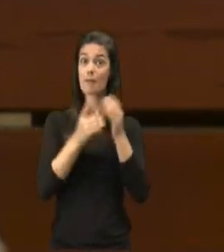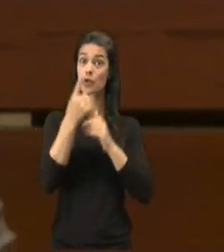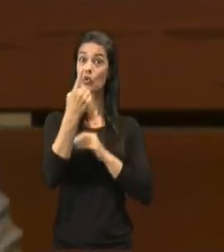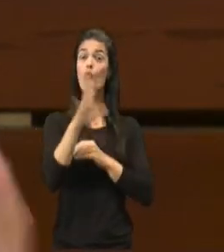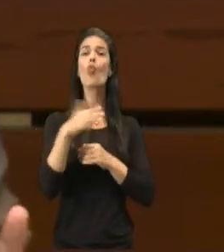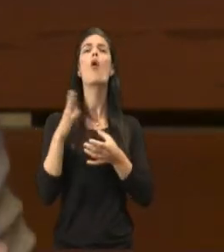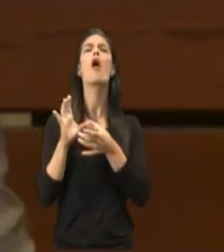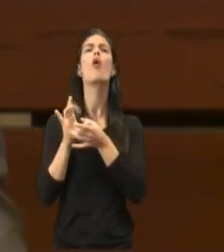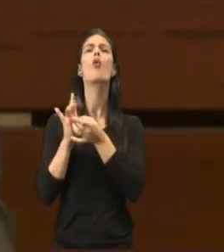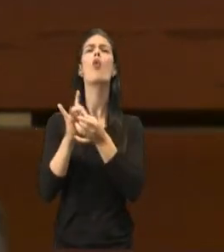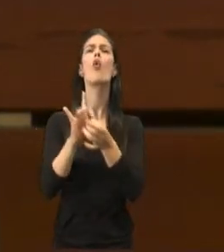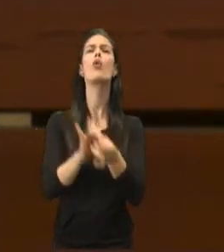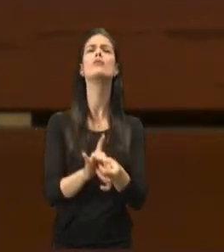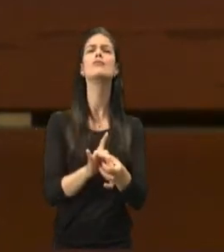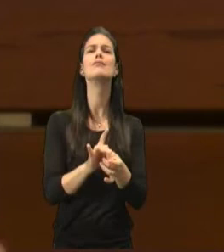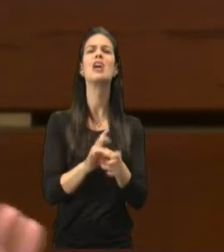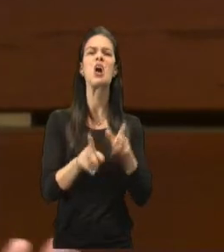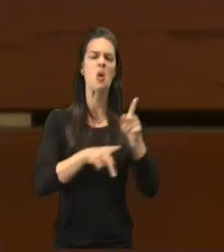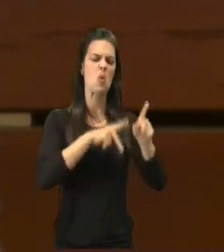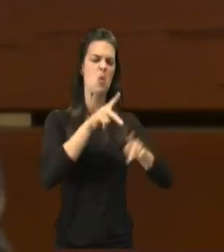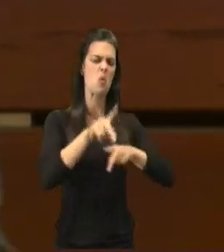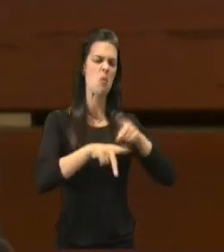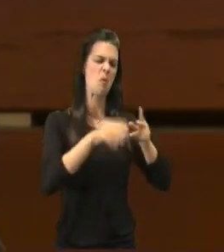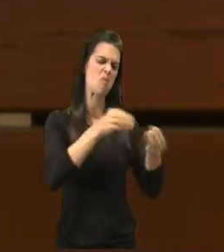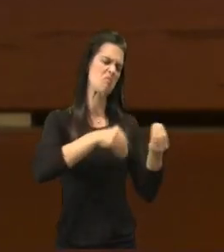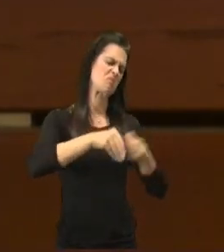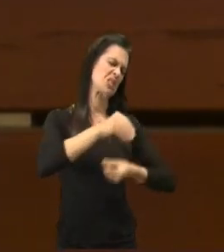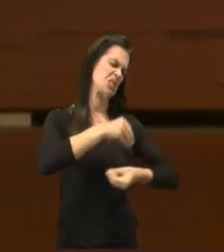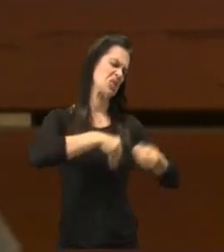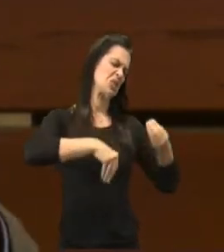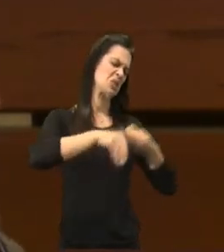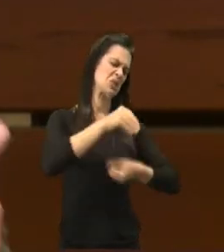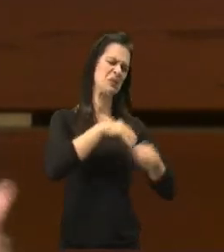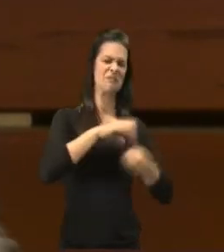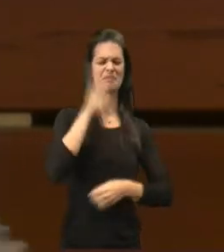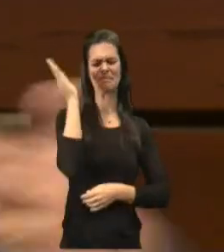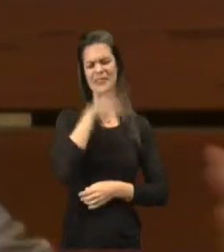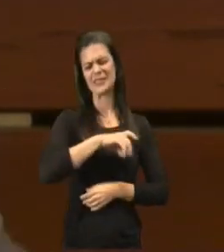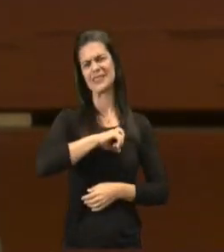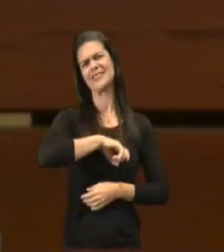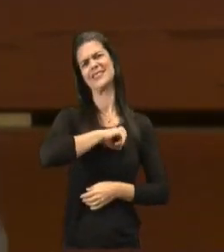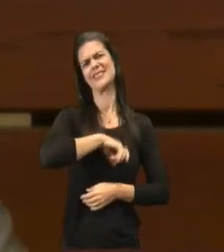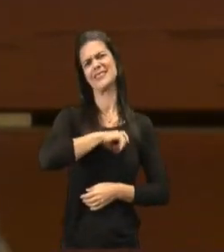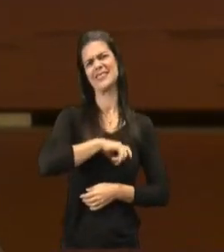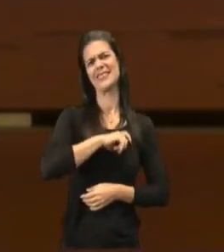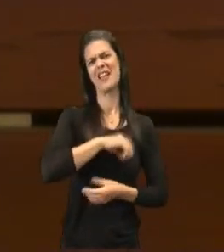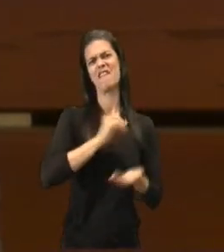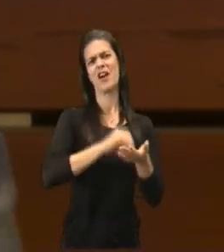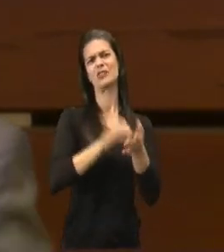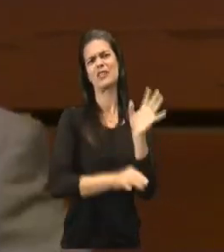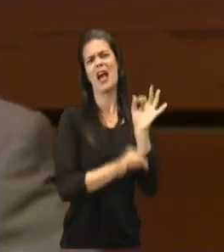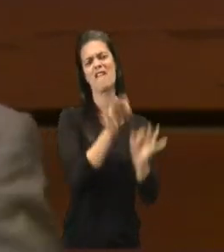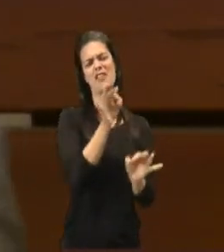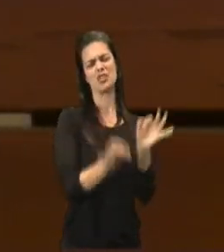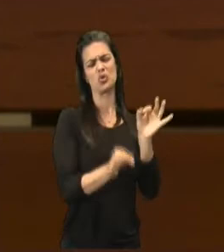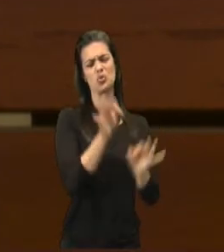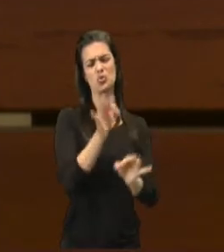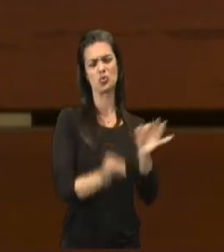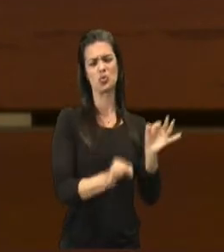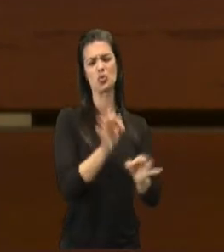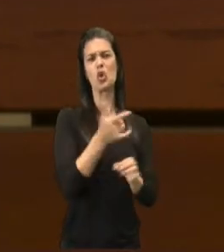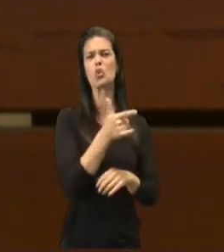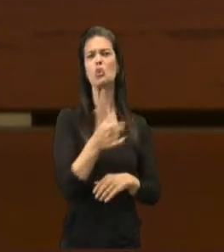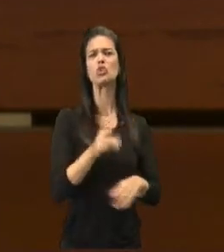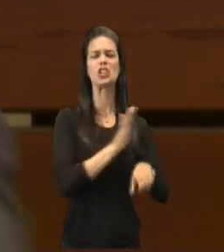estava contaminada pela maldade, contaminada pela perversão, falta de juízo, injustiças para com os órfãos, para com as